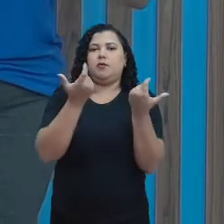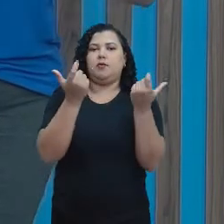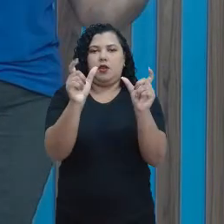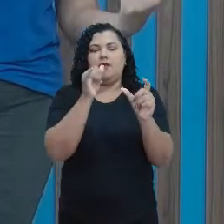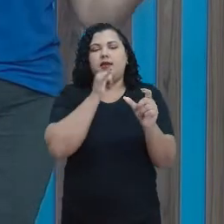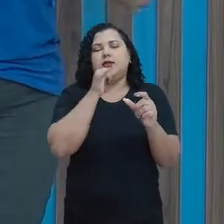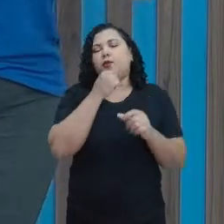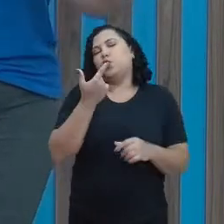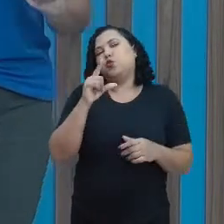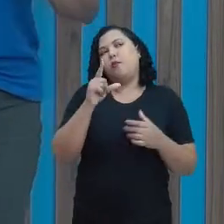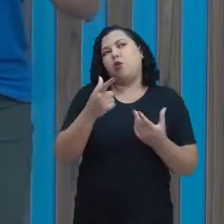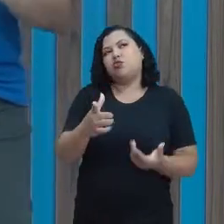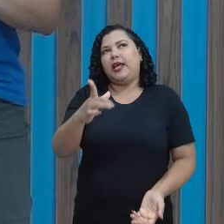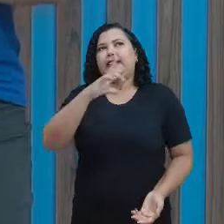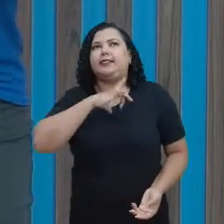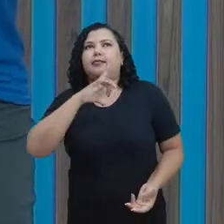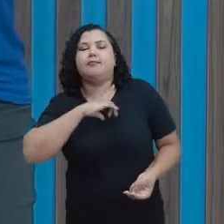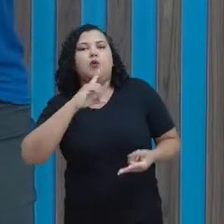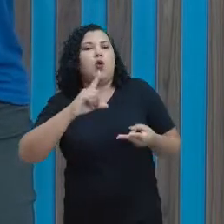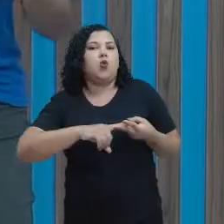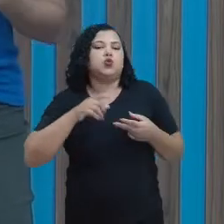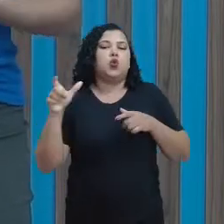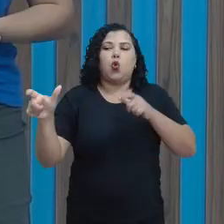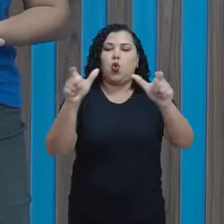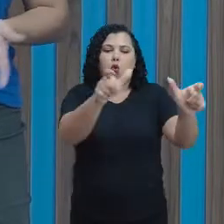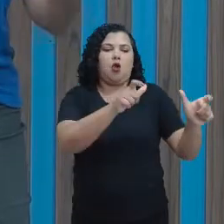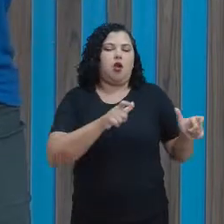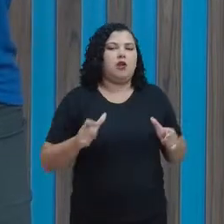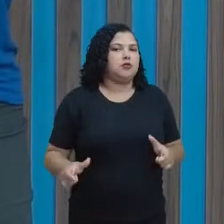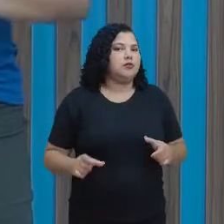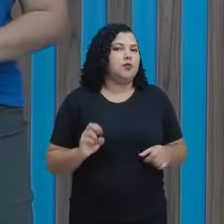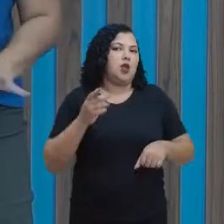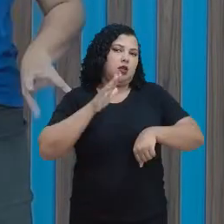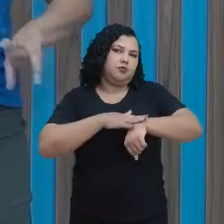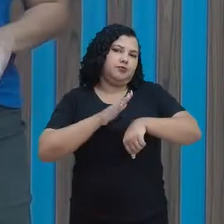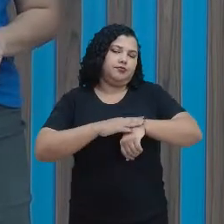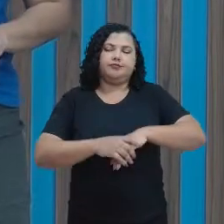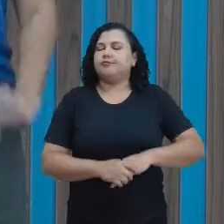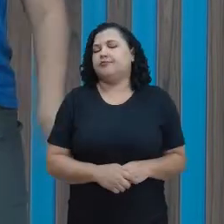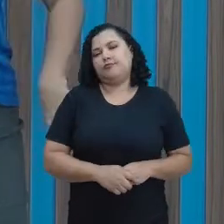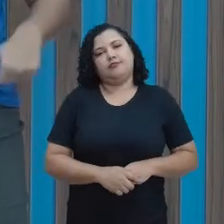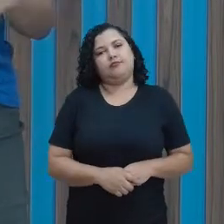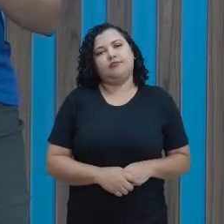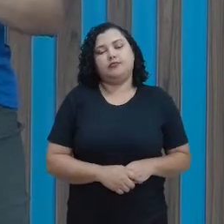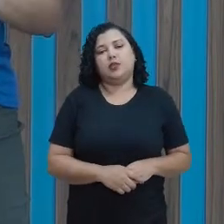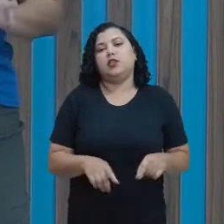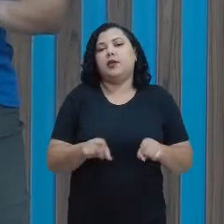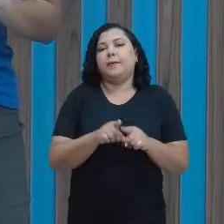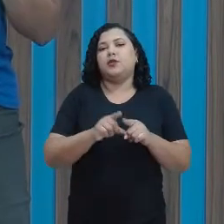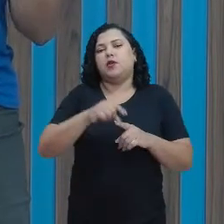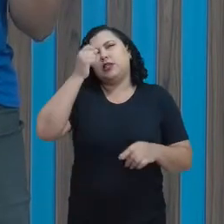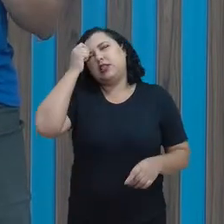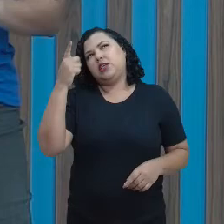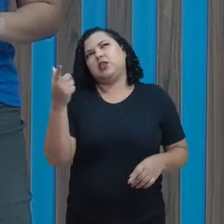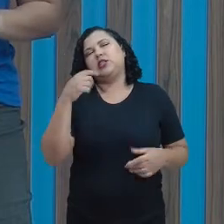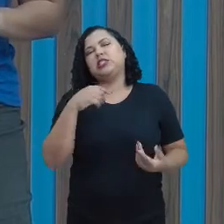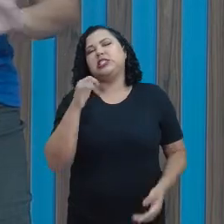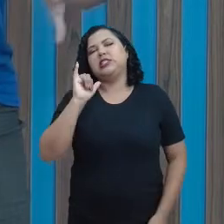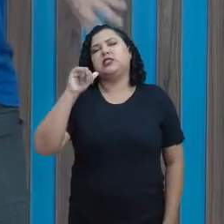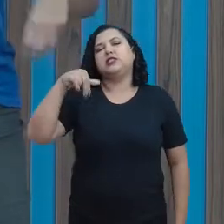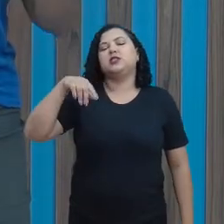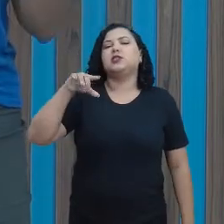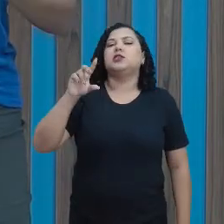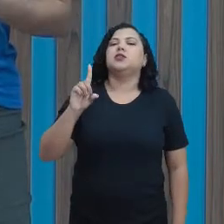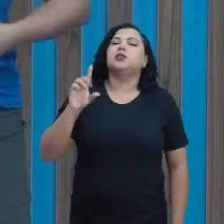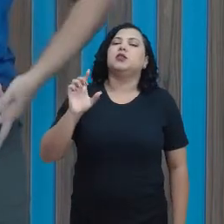indicar posse, ele não vai localizar temporalmente ou fisicamente, ele não vai trazer uma ideia de indefinição.